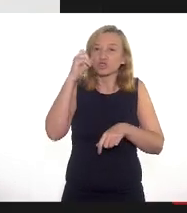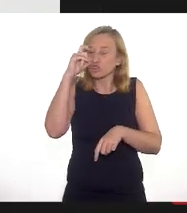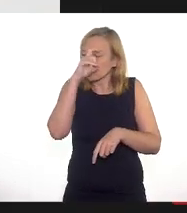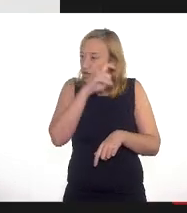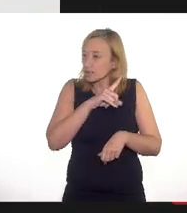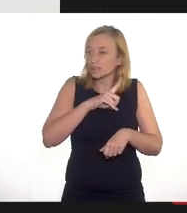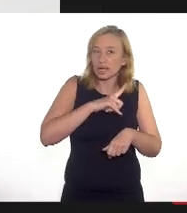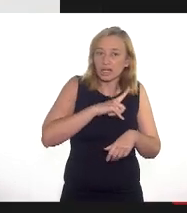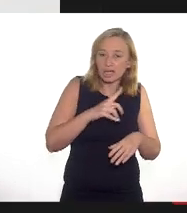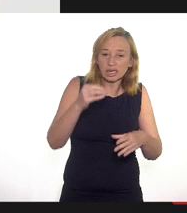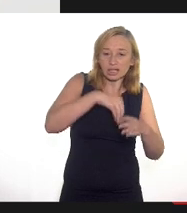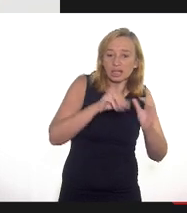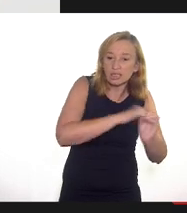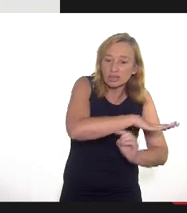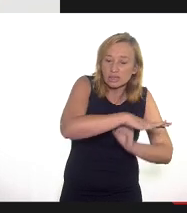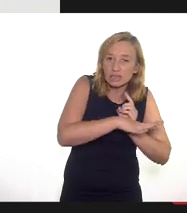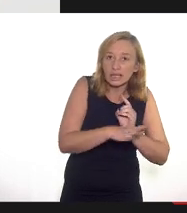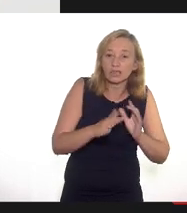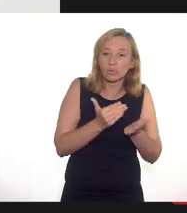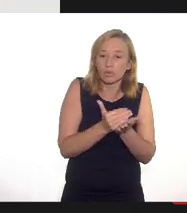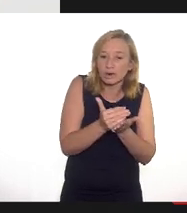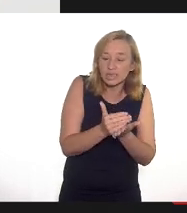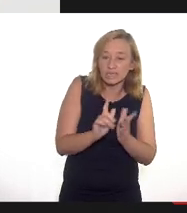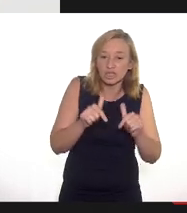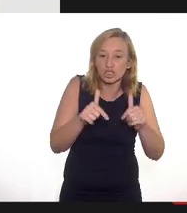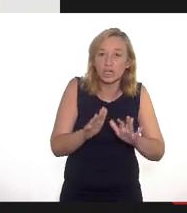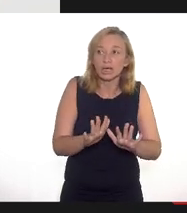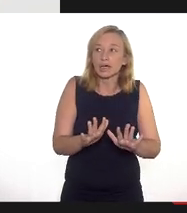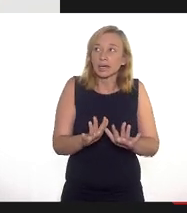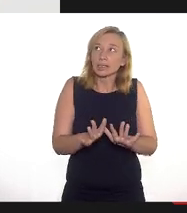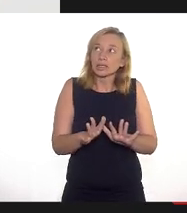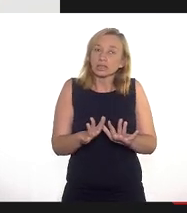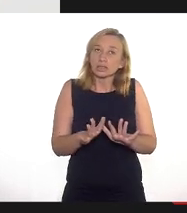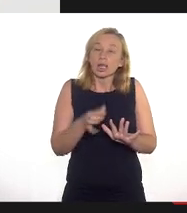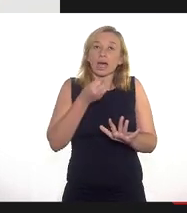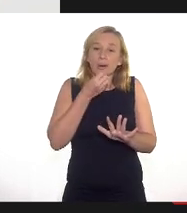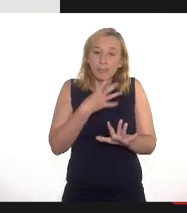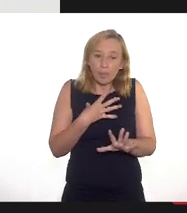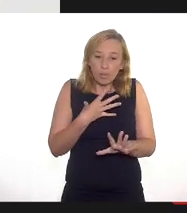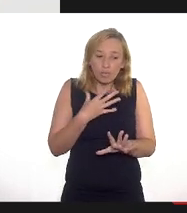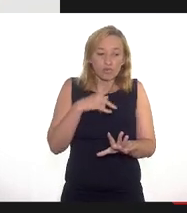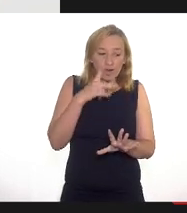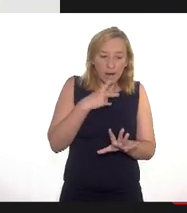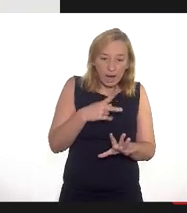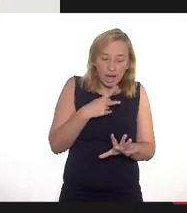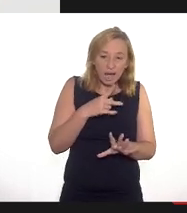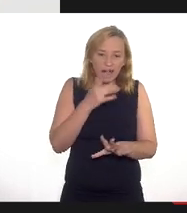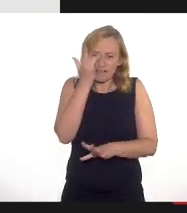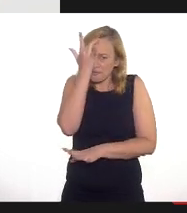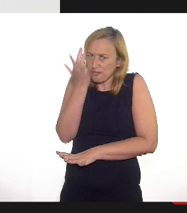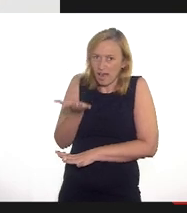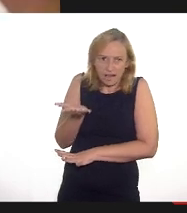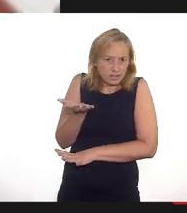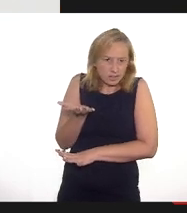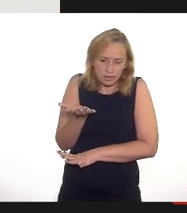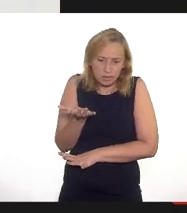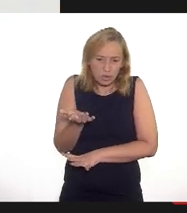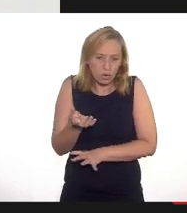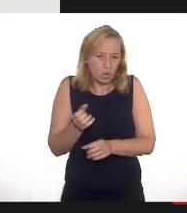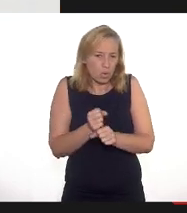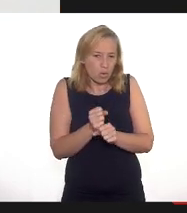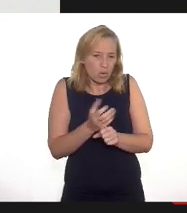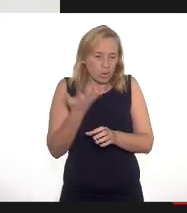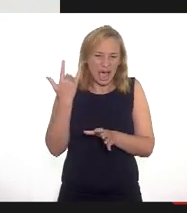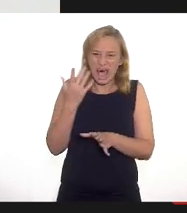a se movimentar. Então, assim, nós, mas é bom dizer que é fácil, né? A gente fala assim, ah, a gente só fez coisa